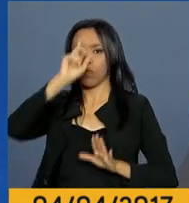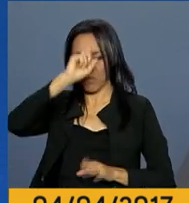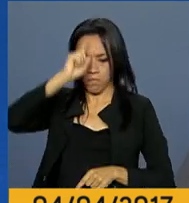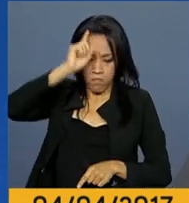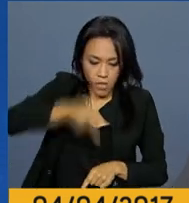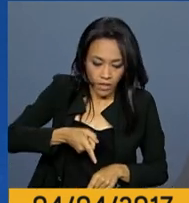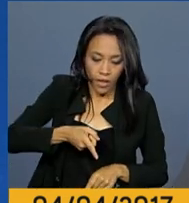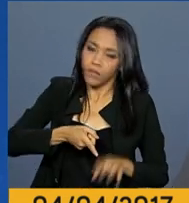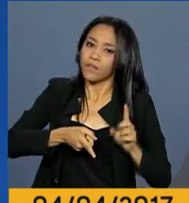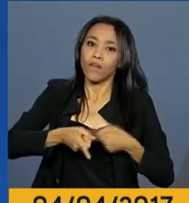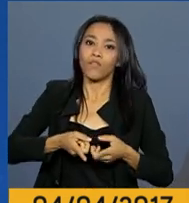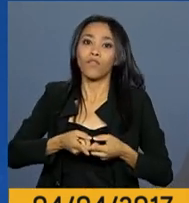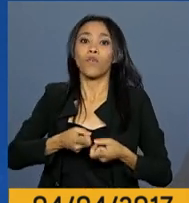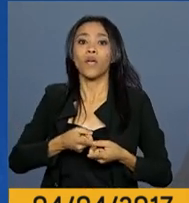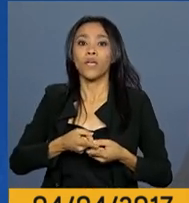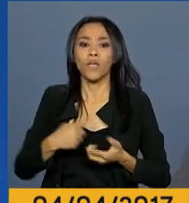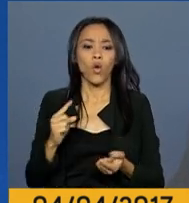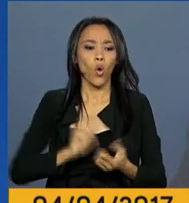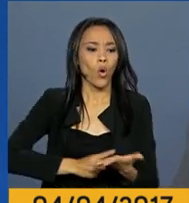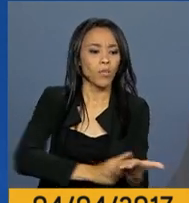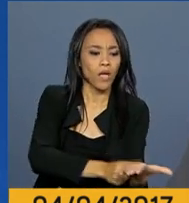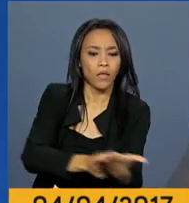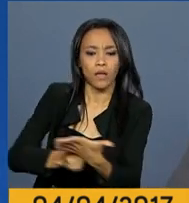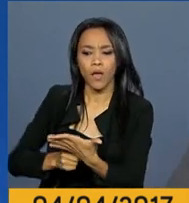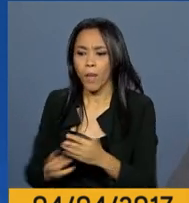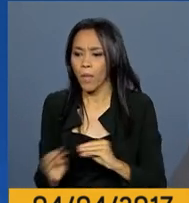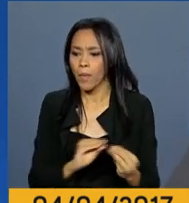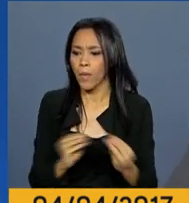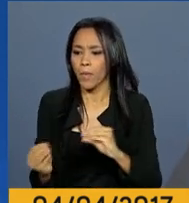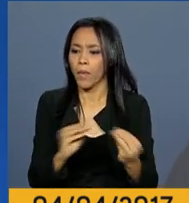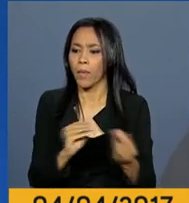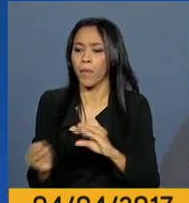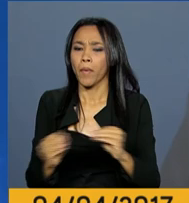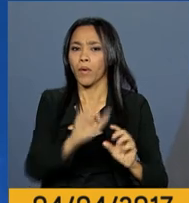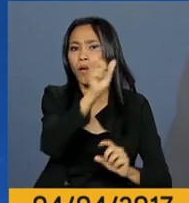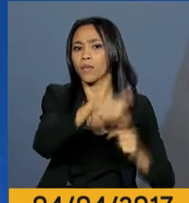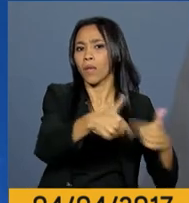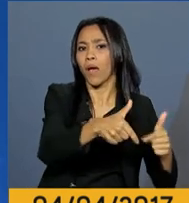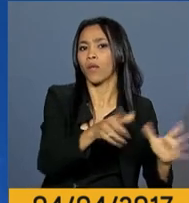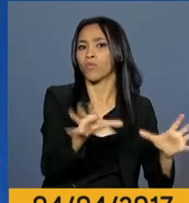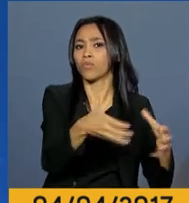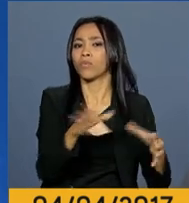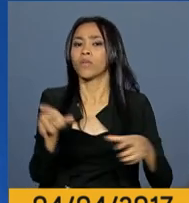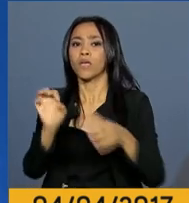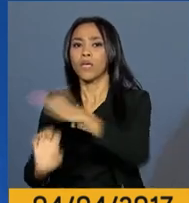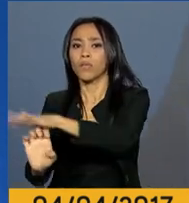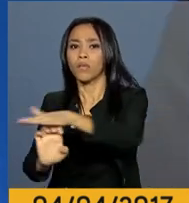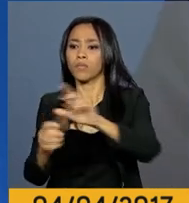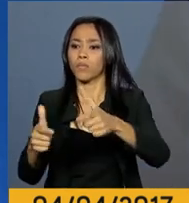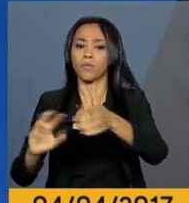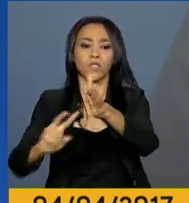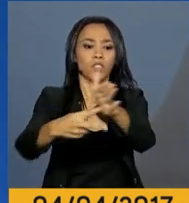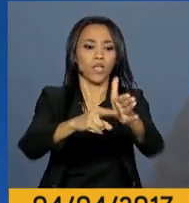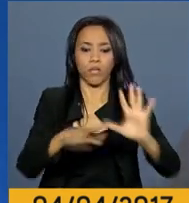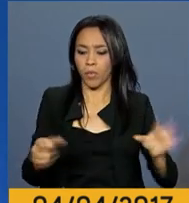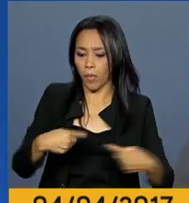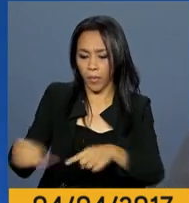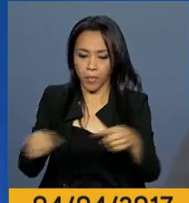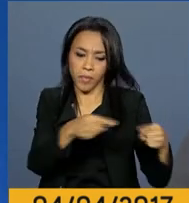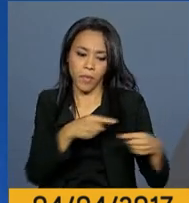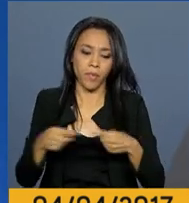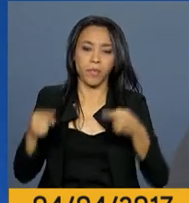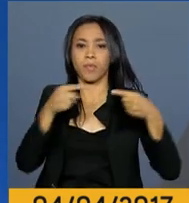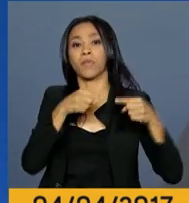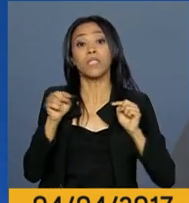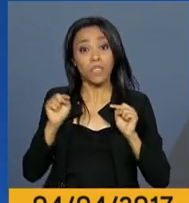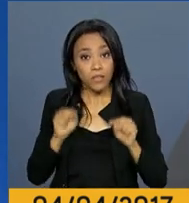foi negociada cuidadosamente com trabalhadores e empresários, o que garante maior segurança jurídica na relação de trabalho